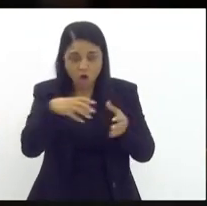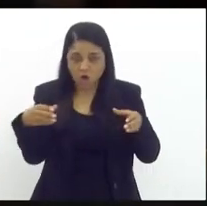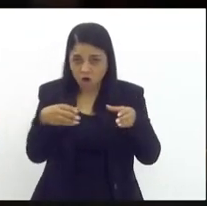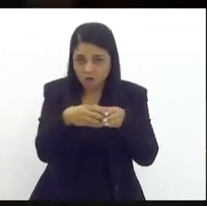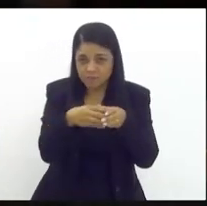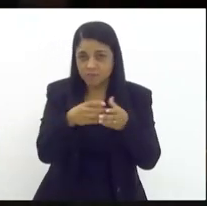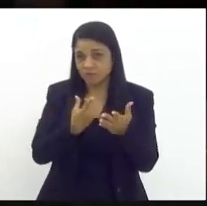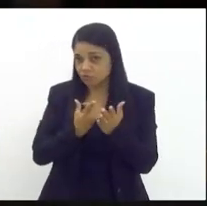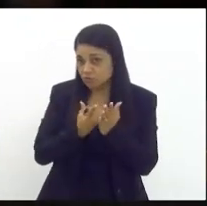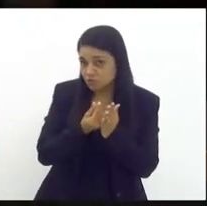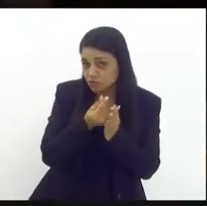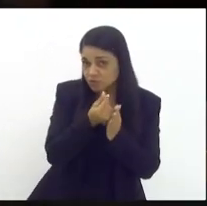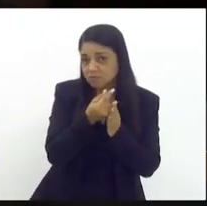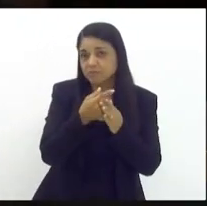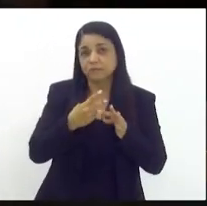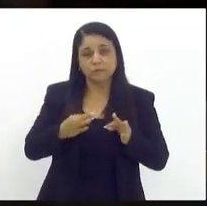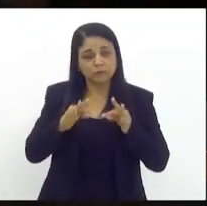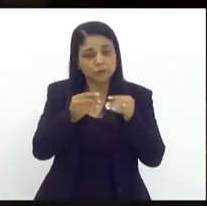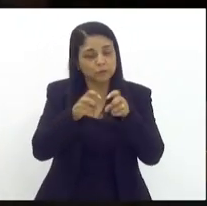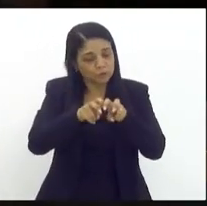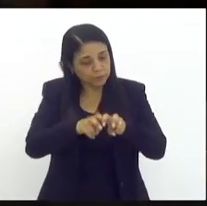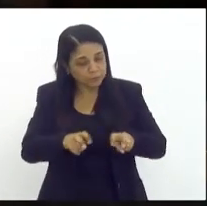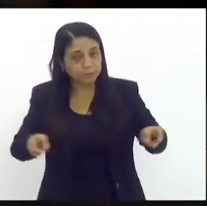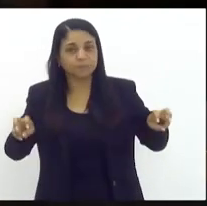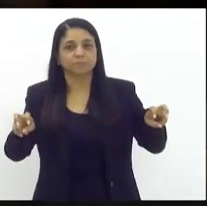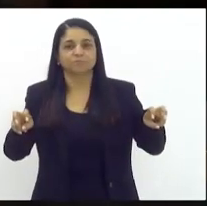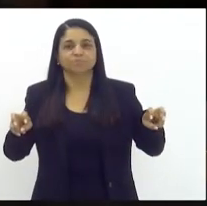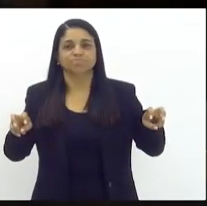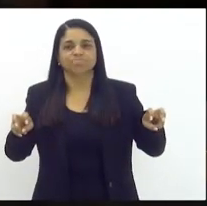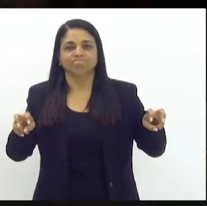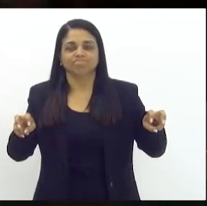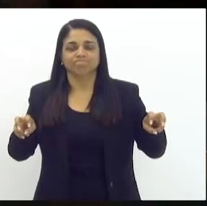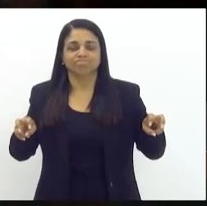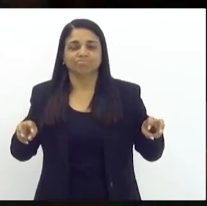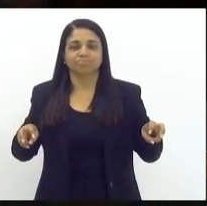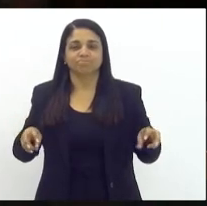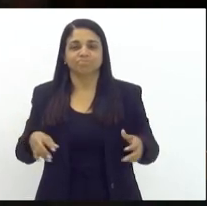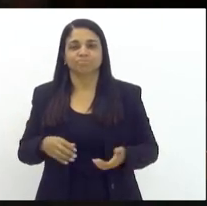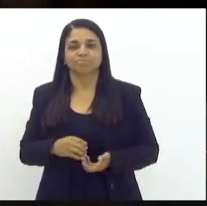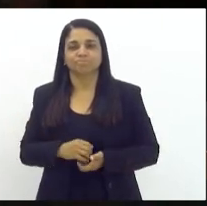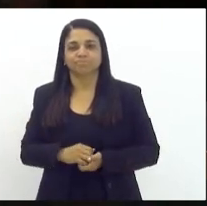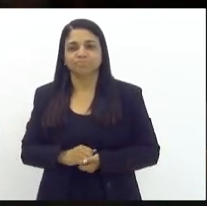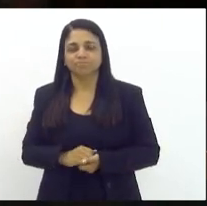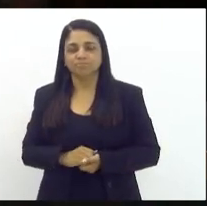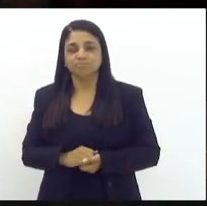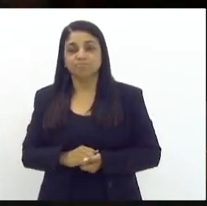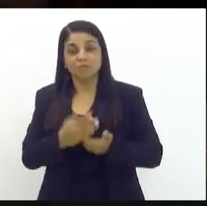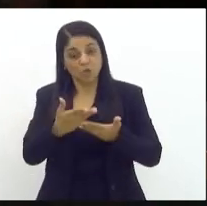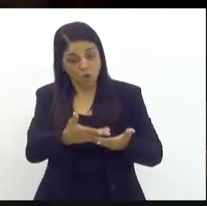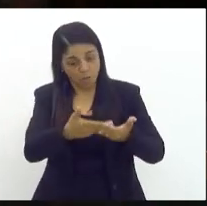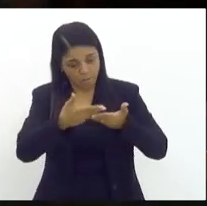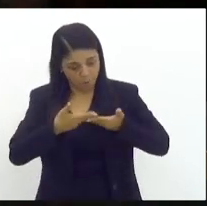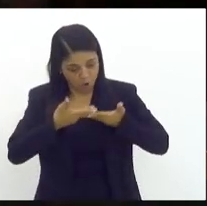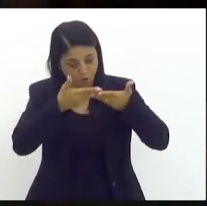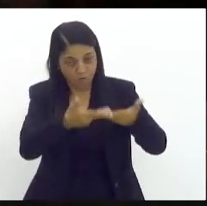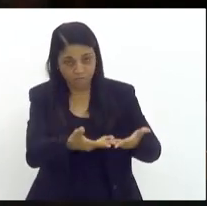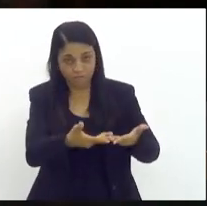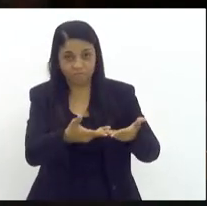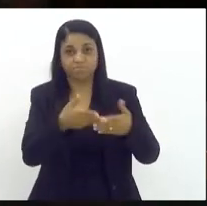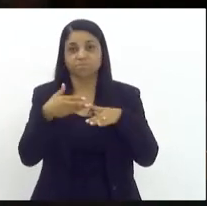todos os componentes aqui da mesa quando fui convidado para